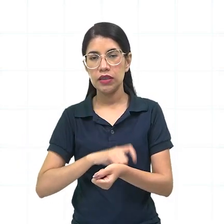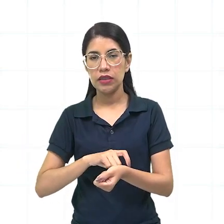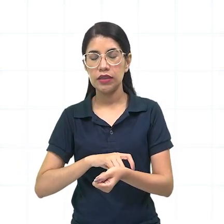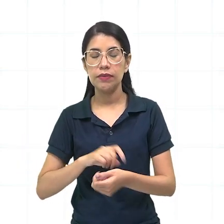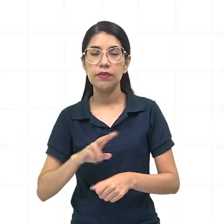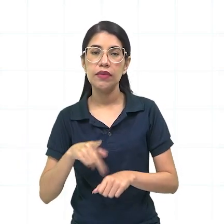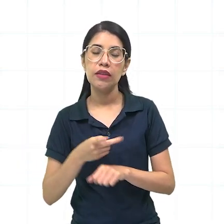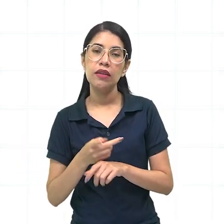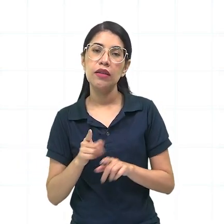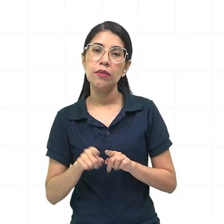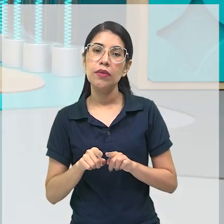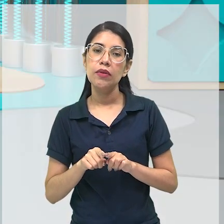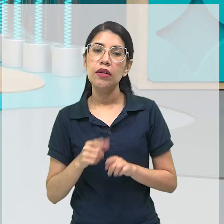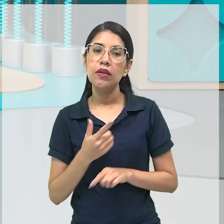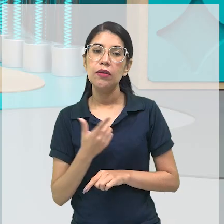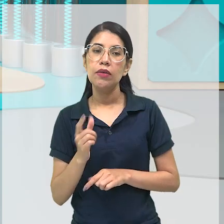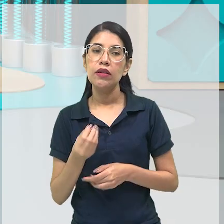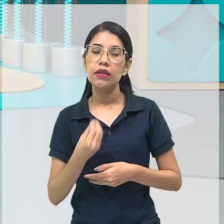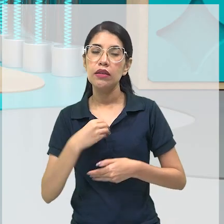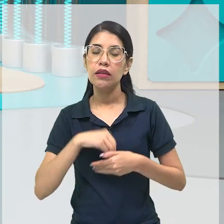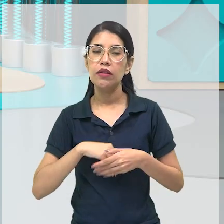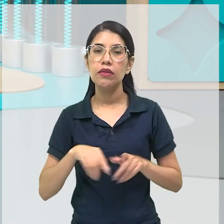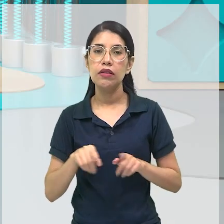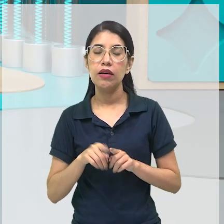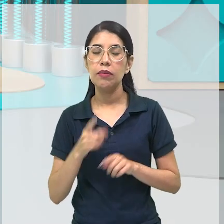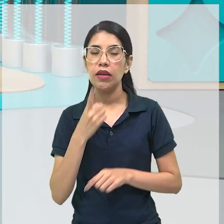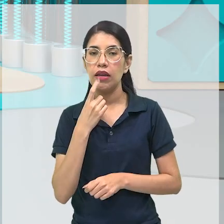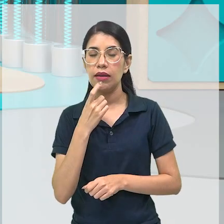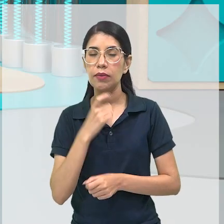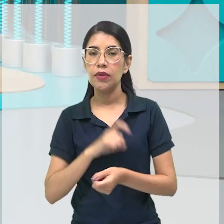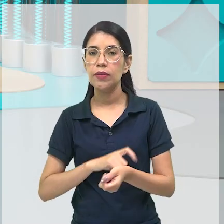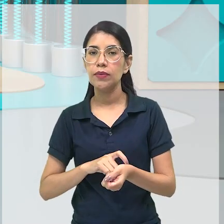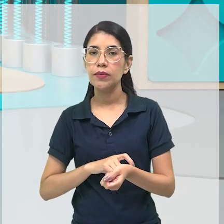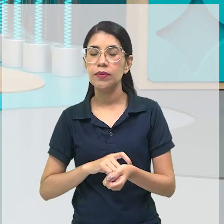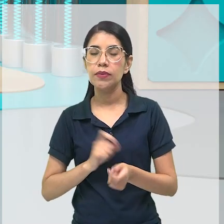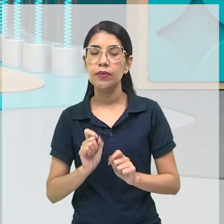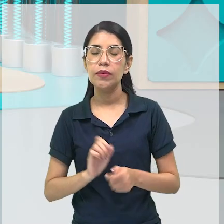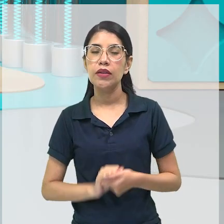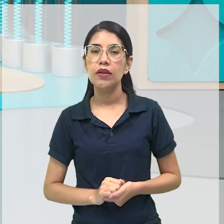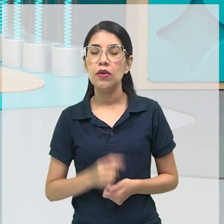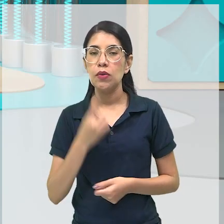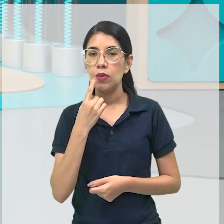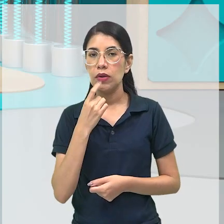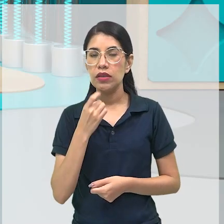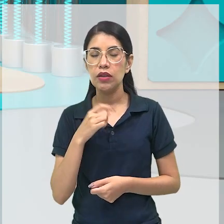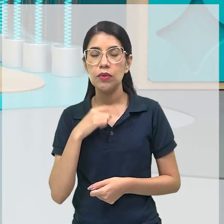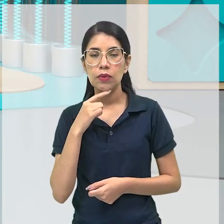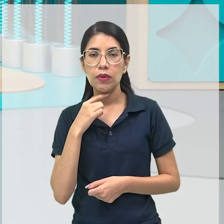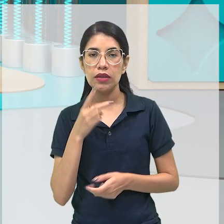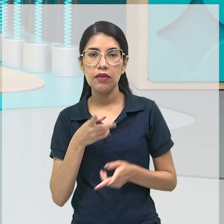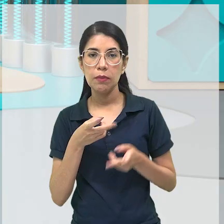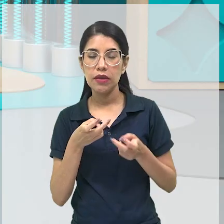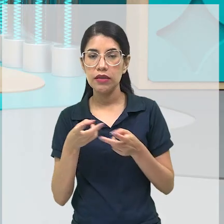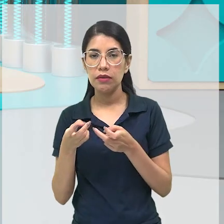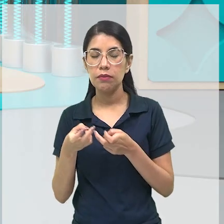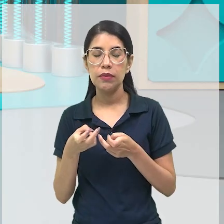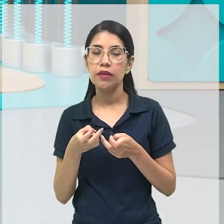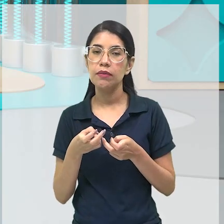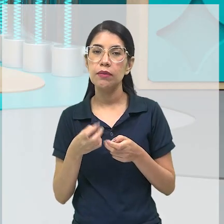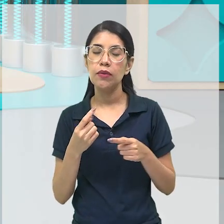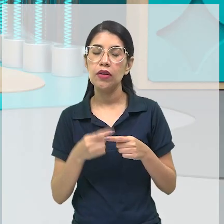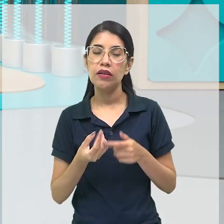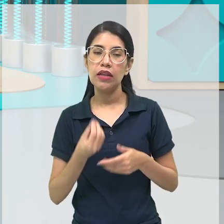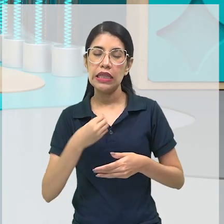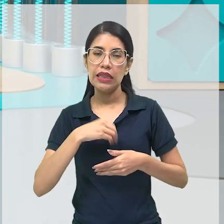da hemorragia externa, nós temos a interna. A interna é aquele em que o sangue ele não é visível fora, ele